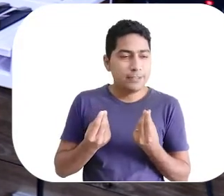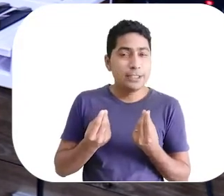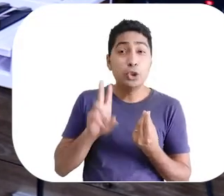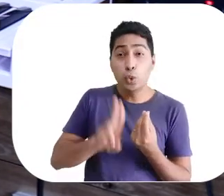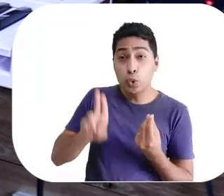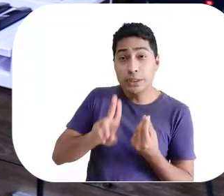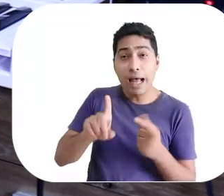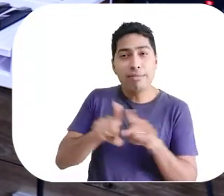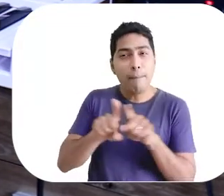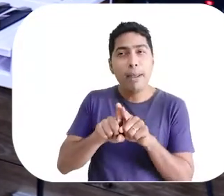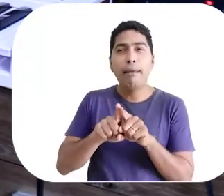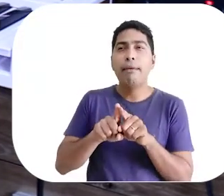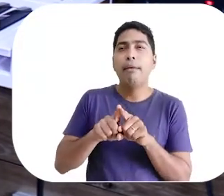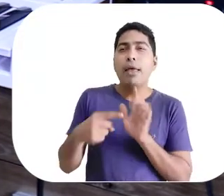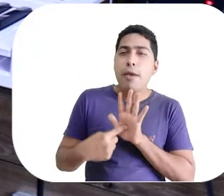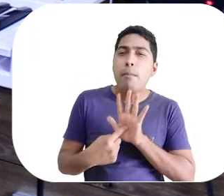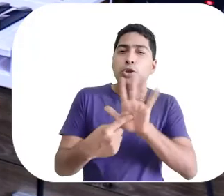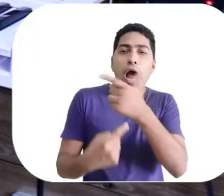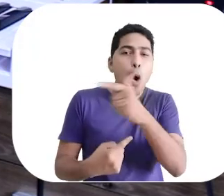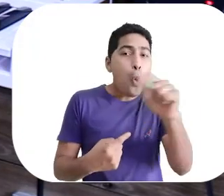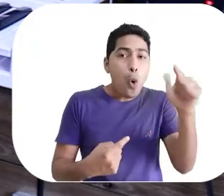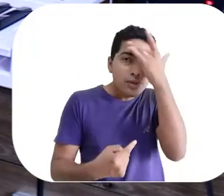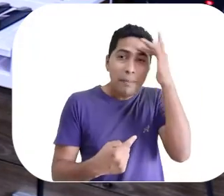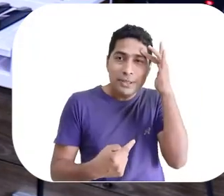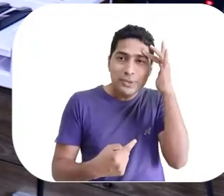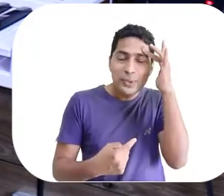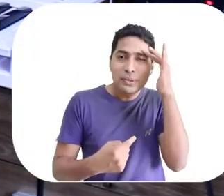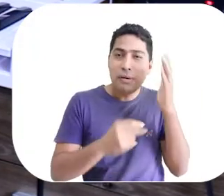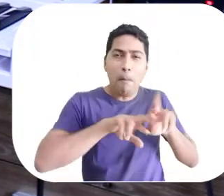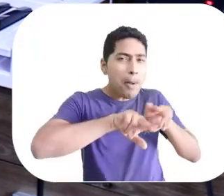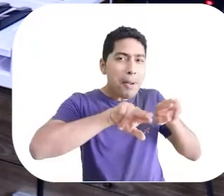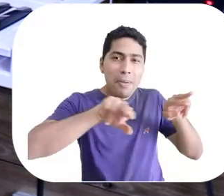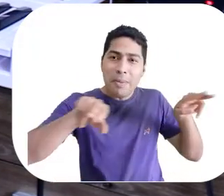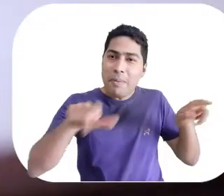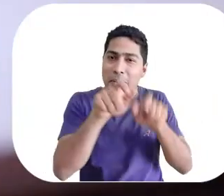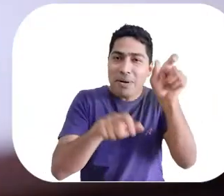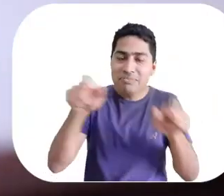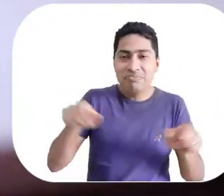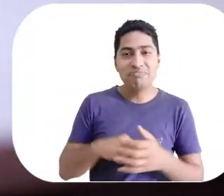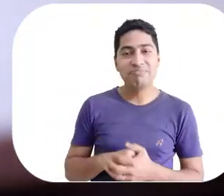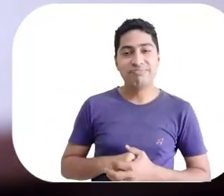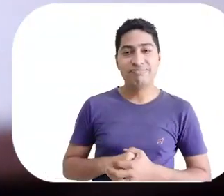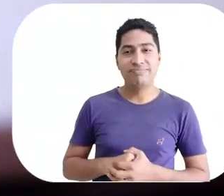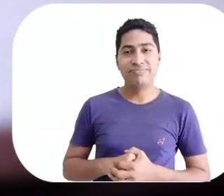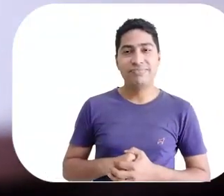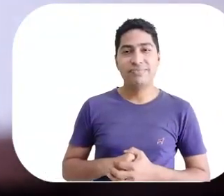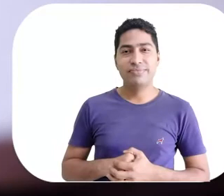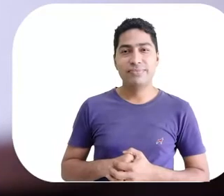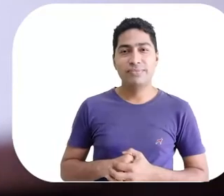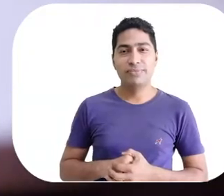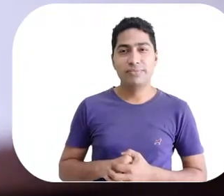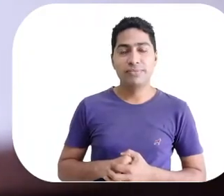pegar também e mostrar outros públicos, né? Um público bem diverso, bem diversificado, né? Gravando o vídeo aqui